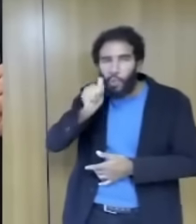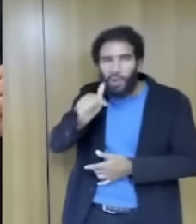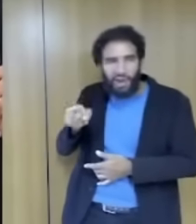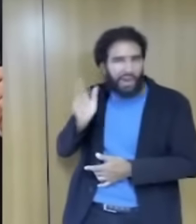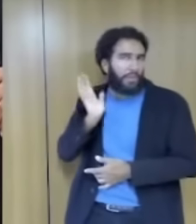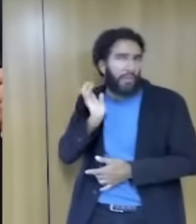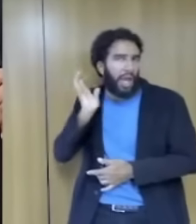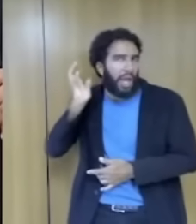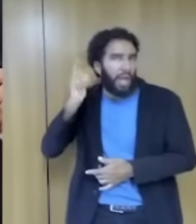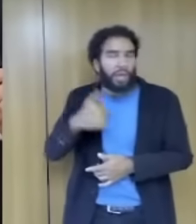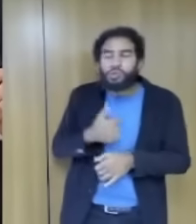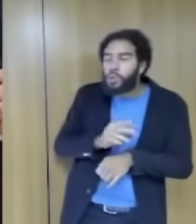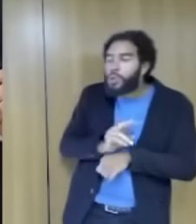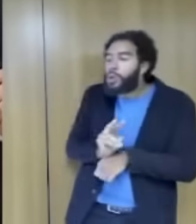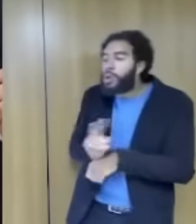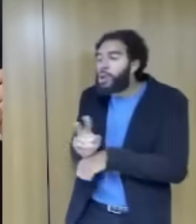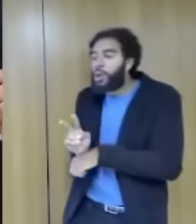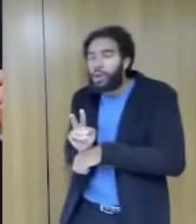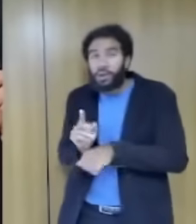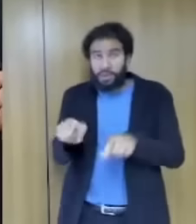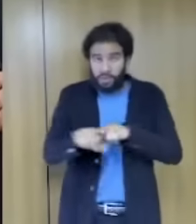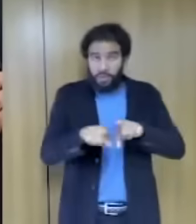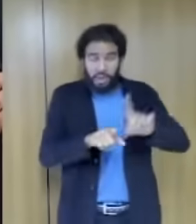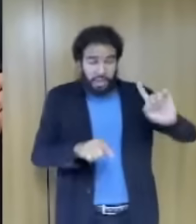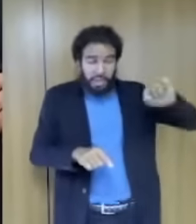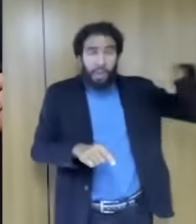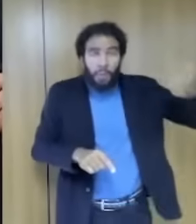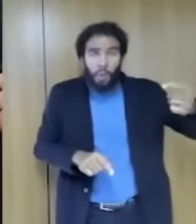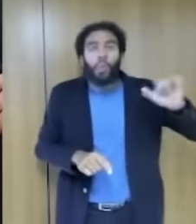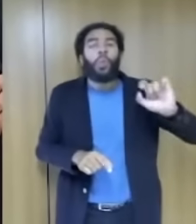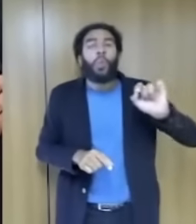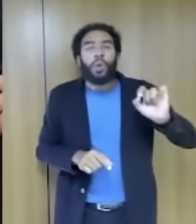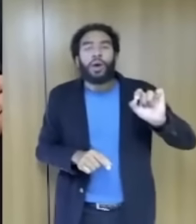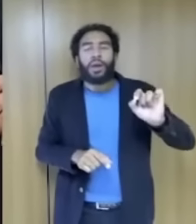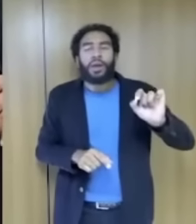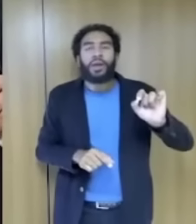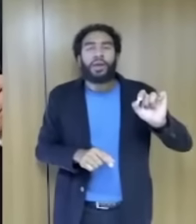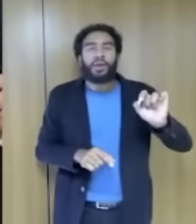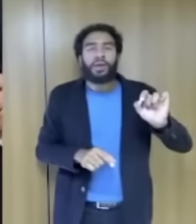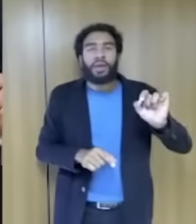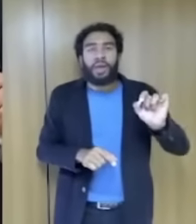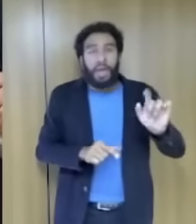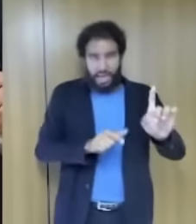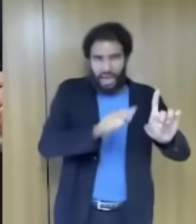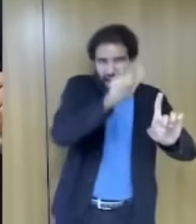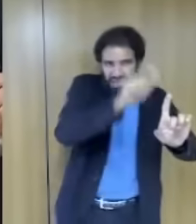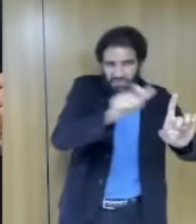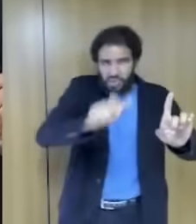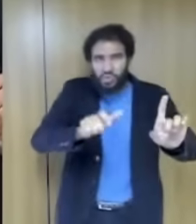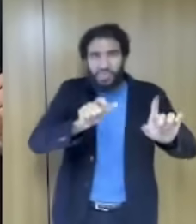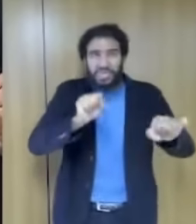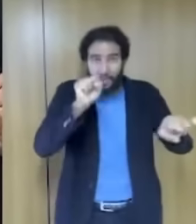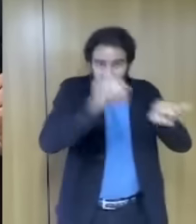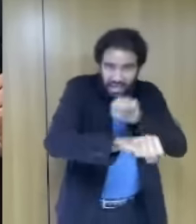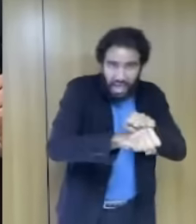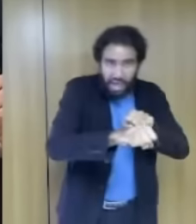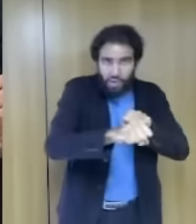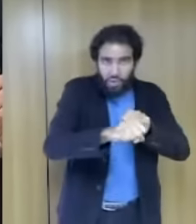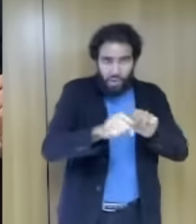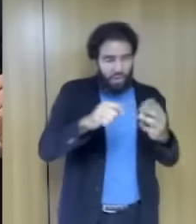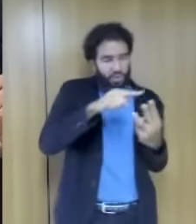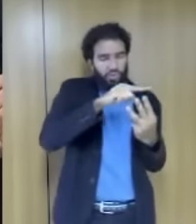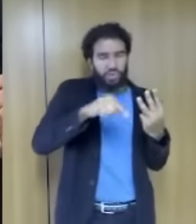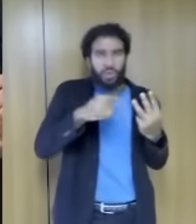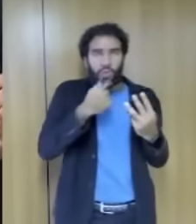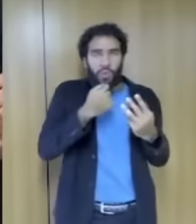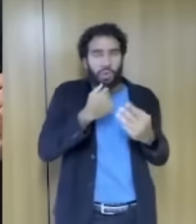e, posteriormente, no acobertamento dos autores do crime. Então,